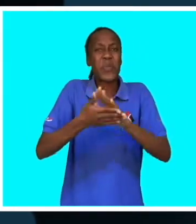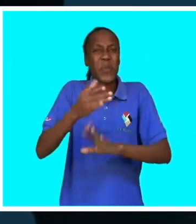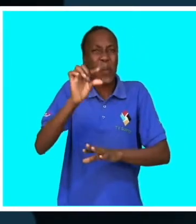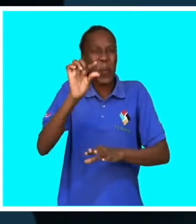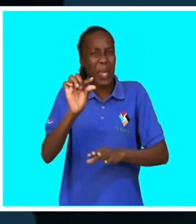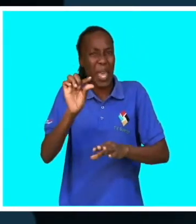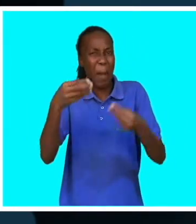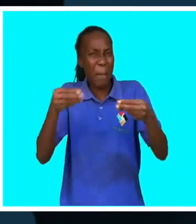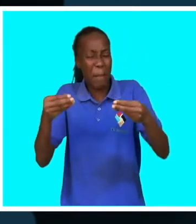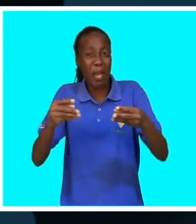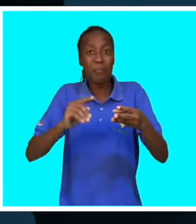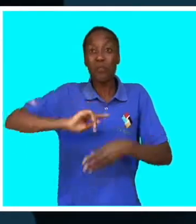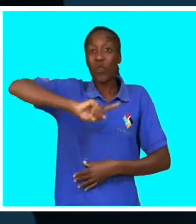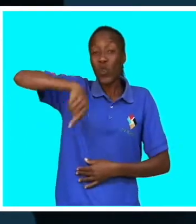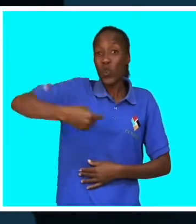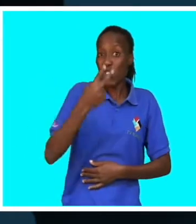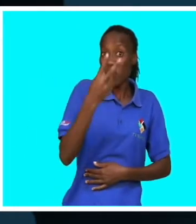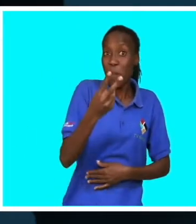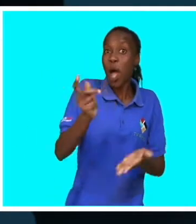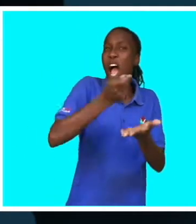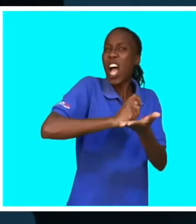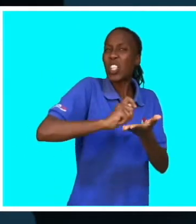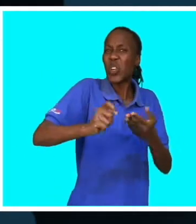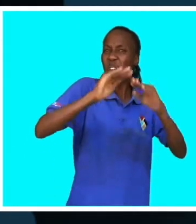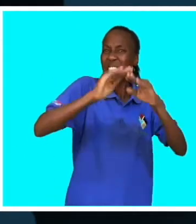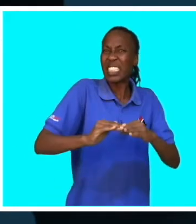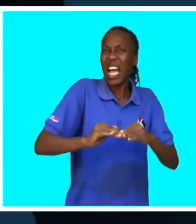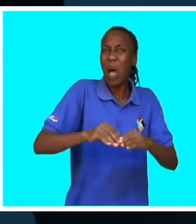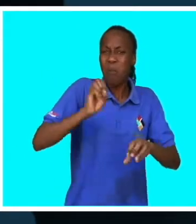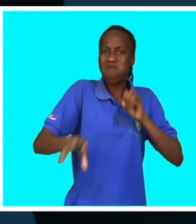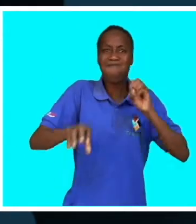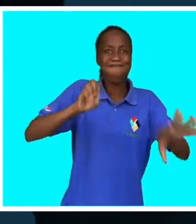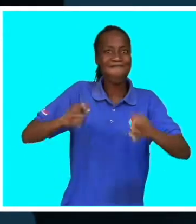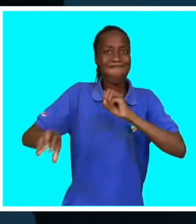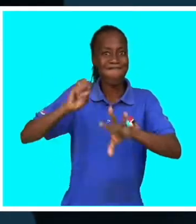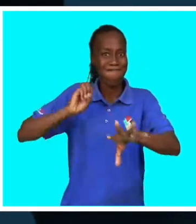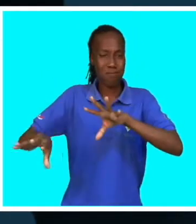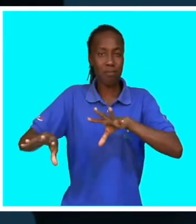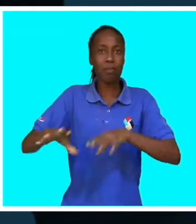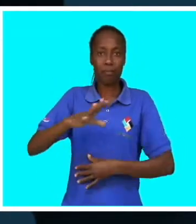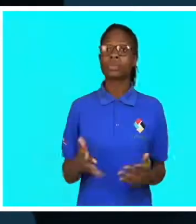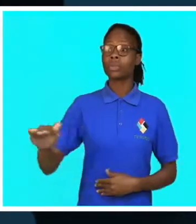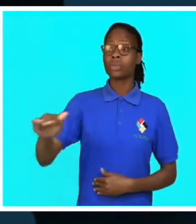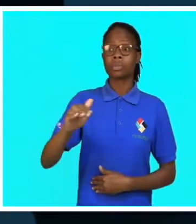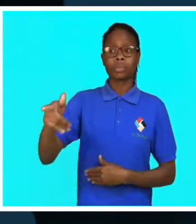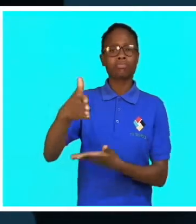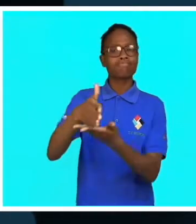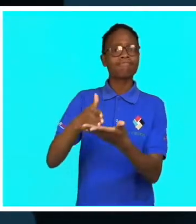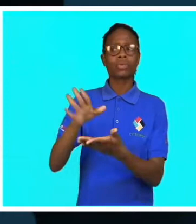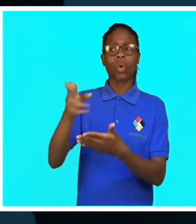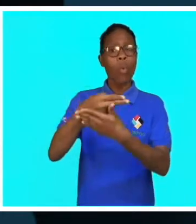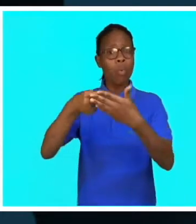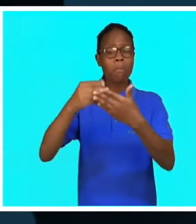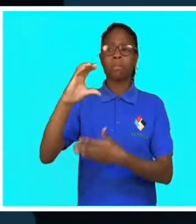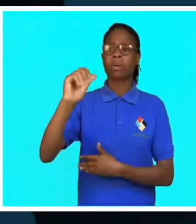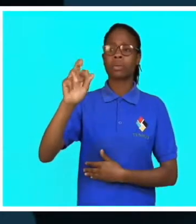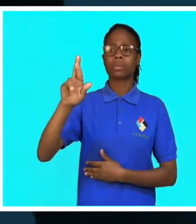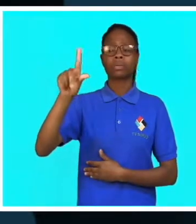mais pequenino papel até papel. Se nós formos a ver, as nossas colas estão cheias de papel no chão. O